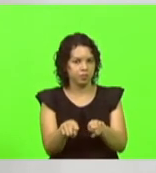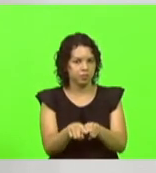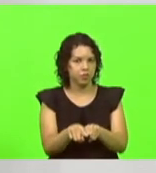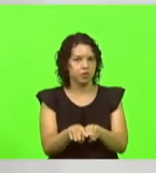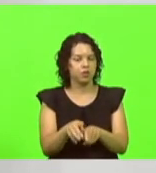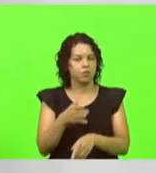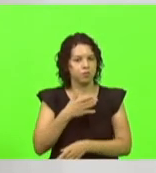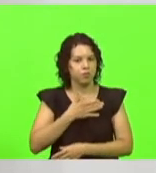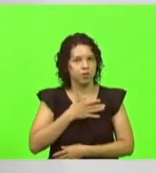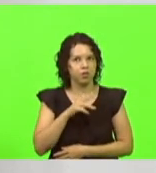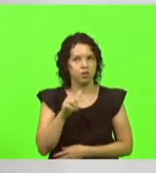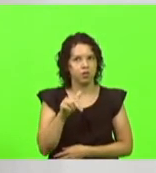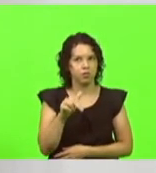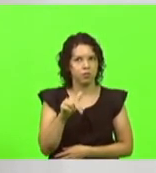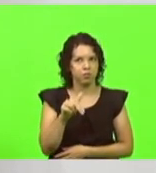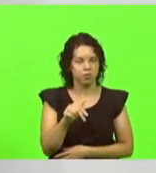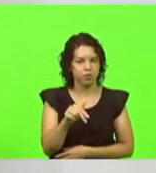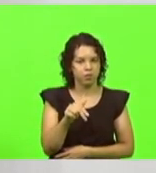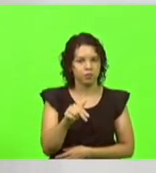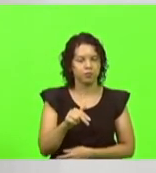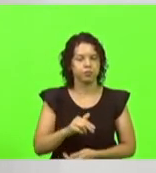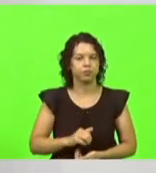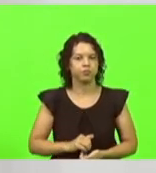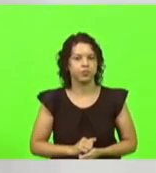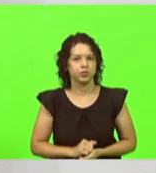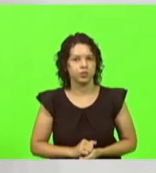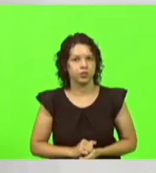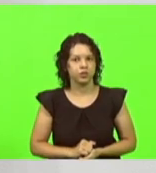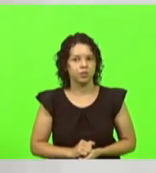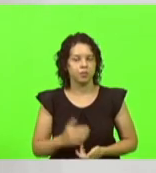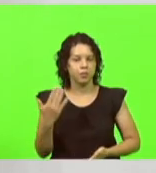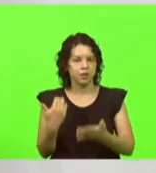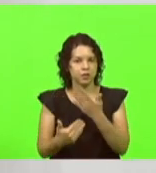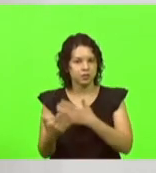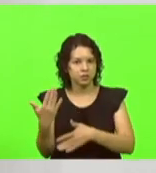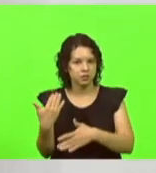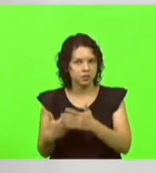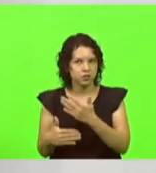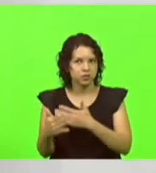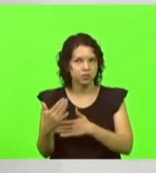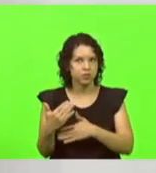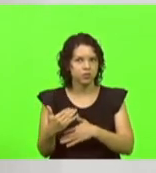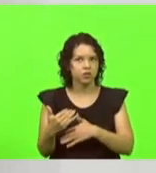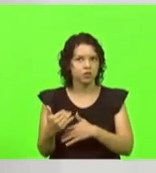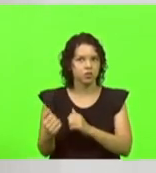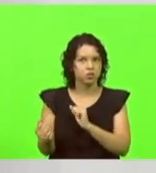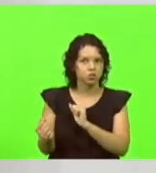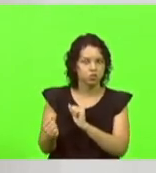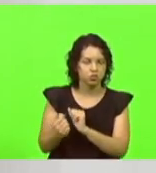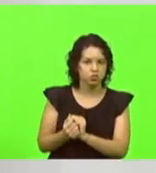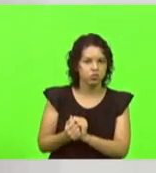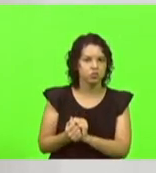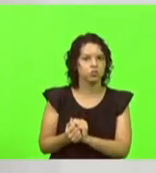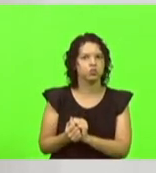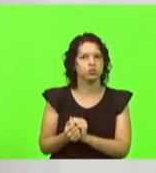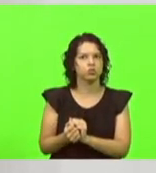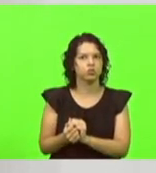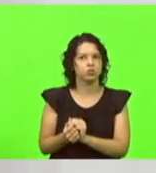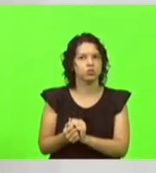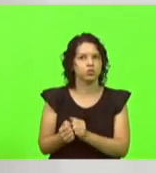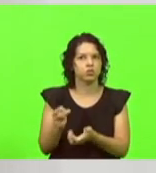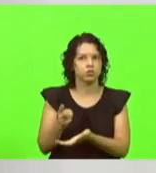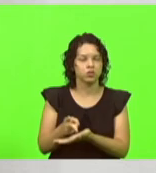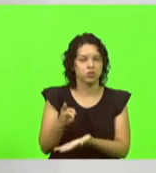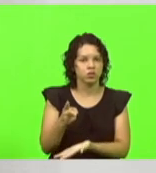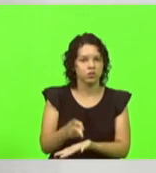meu irmão Belmiro, que era um grande parceiro. E lá de cima tenho